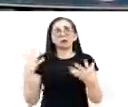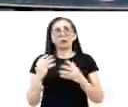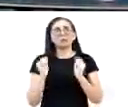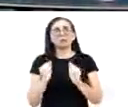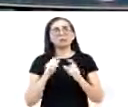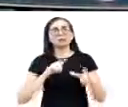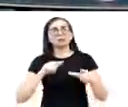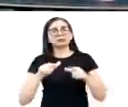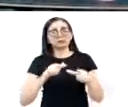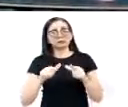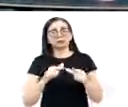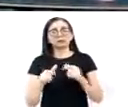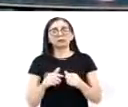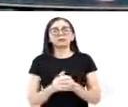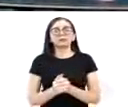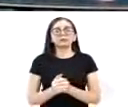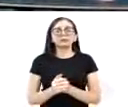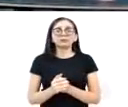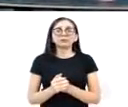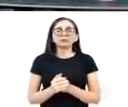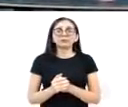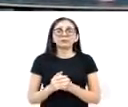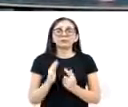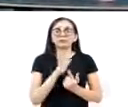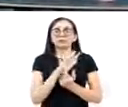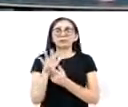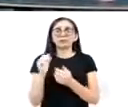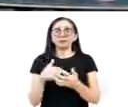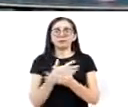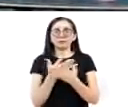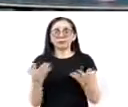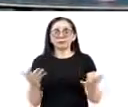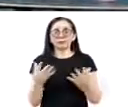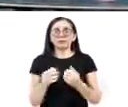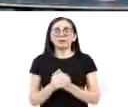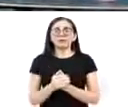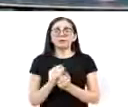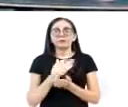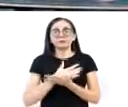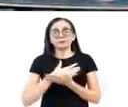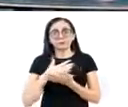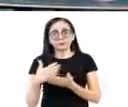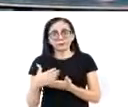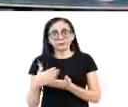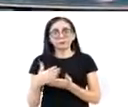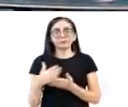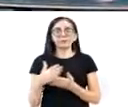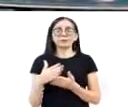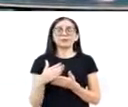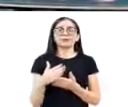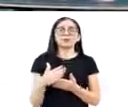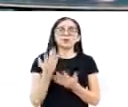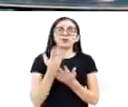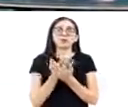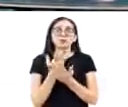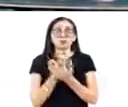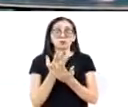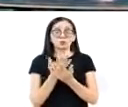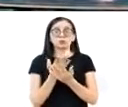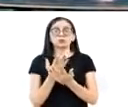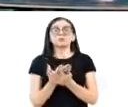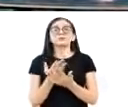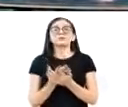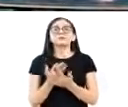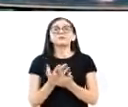o trabalho. Então, apresento aqui para vocês um pouco da introdução desse nosso trabalho,